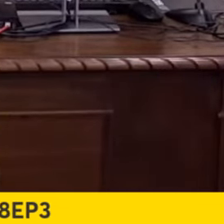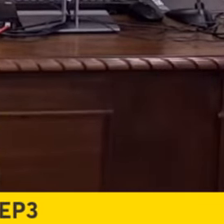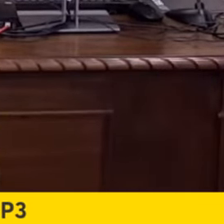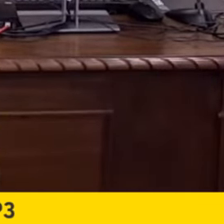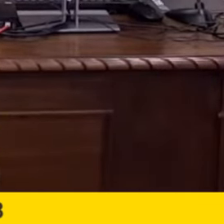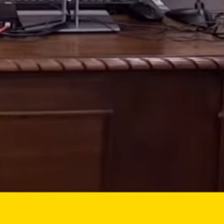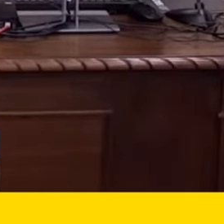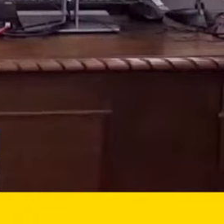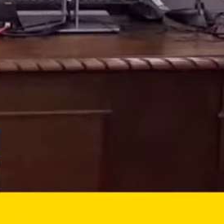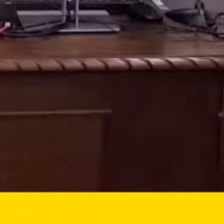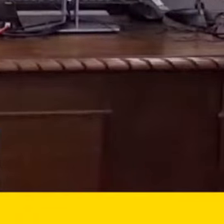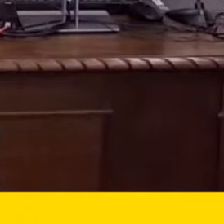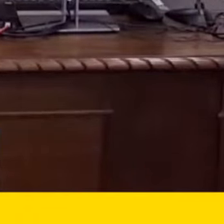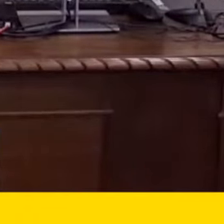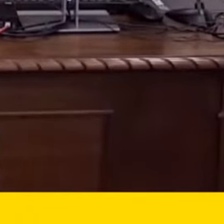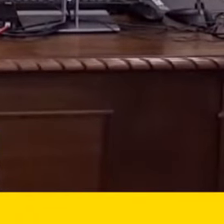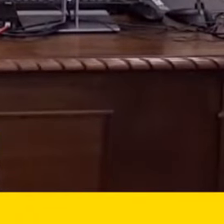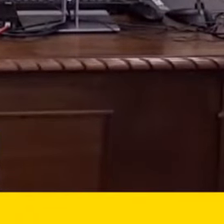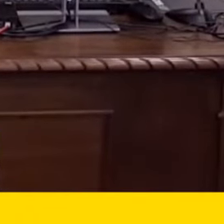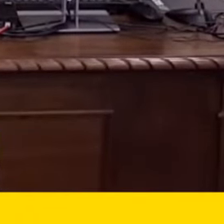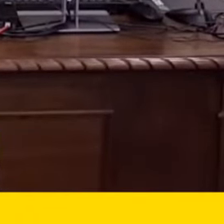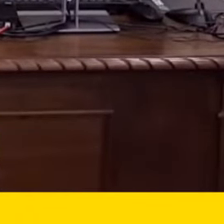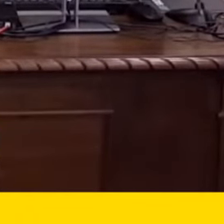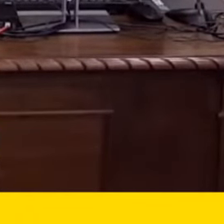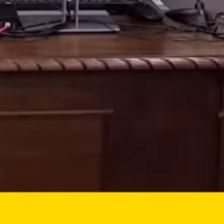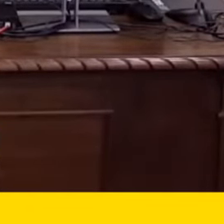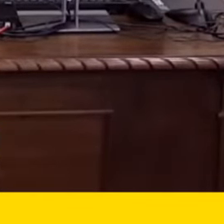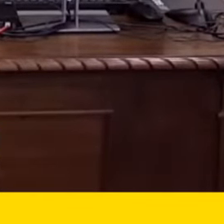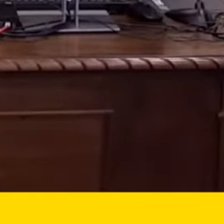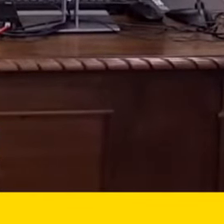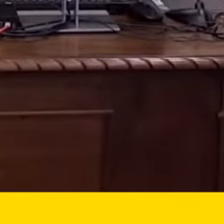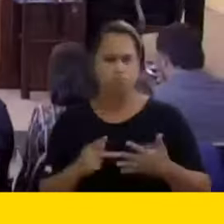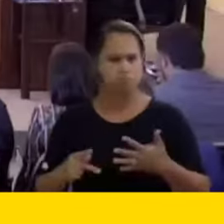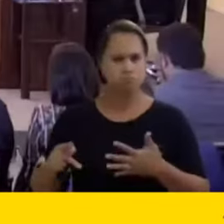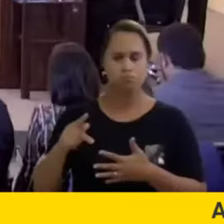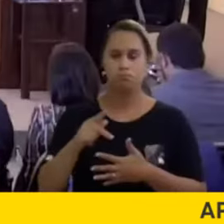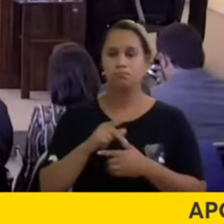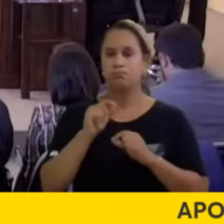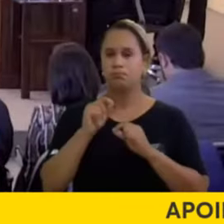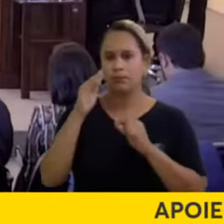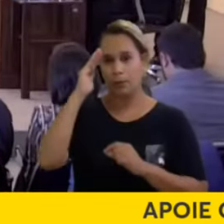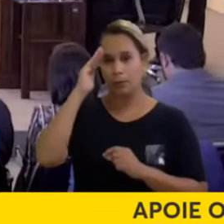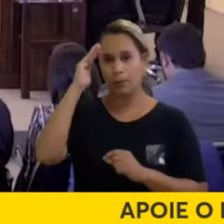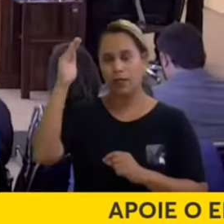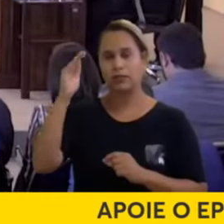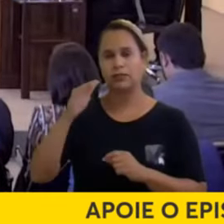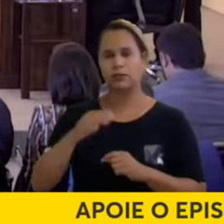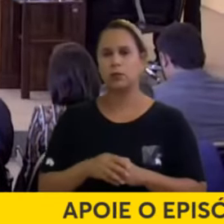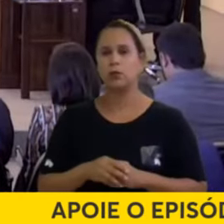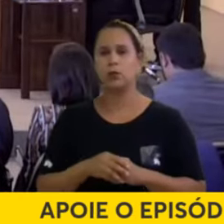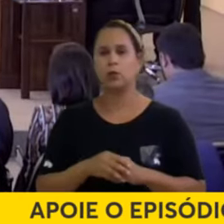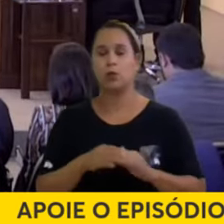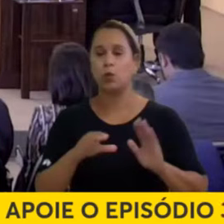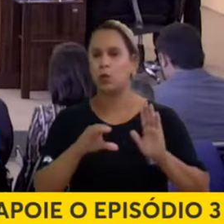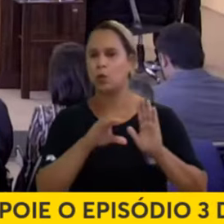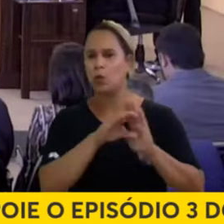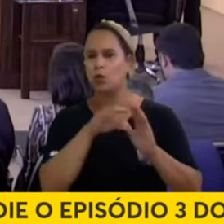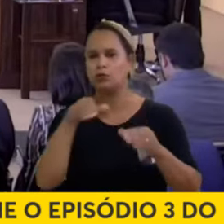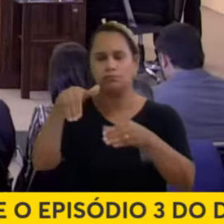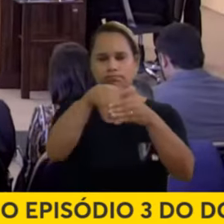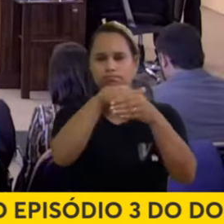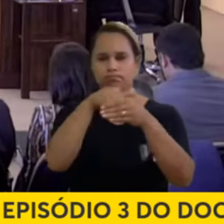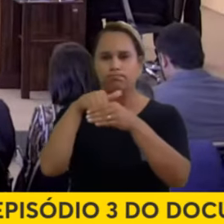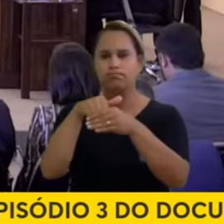considerando o princípio da celeridade dos julgamentos previstos no código eleitoral ficou